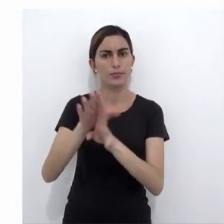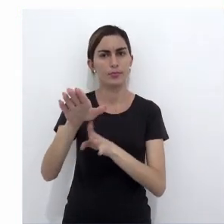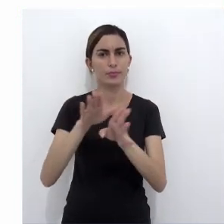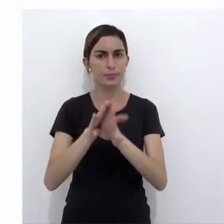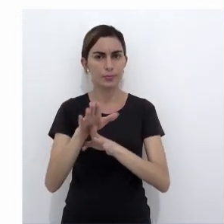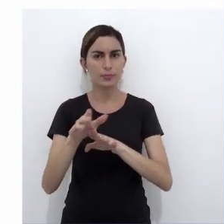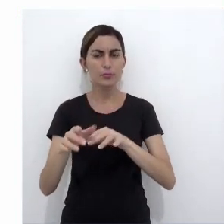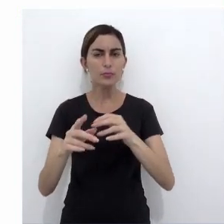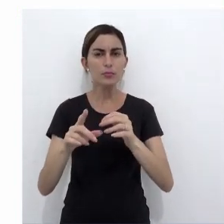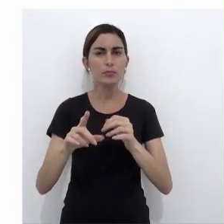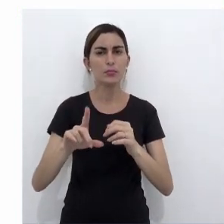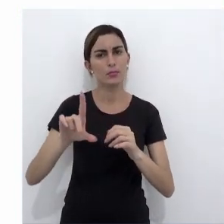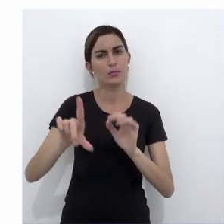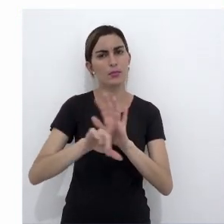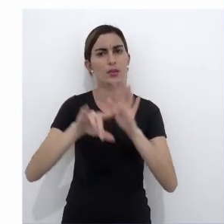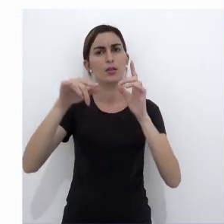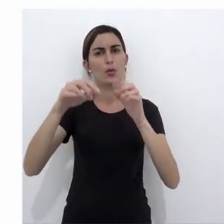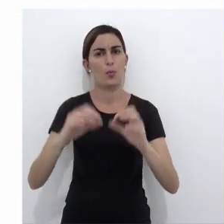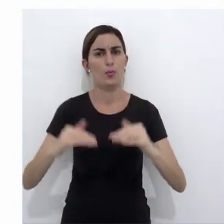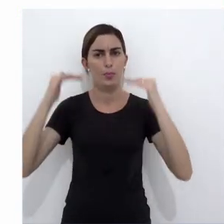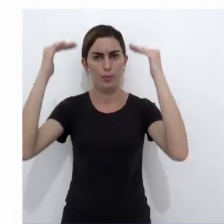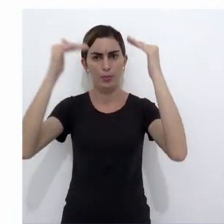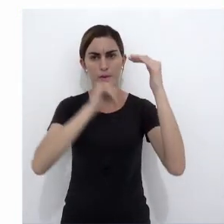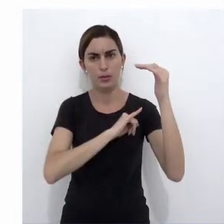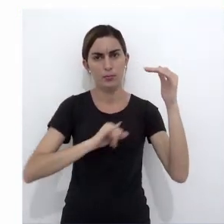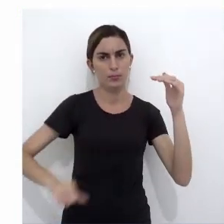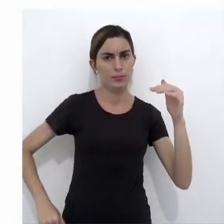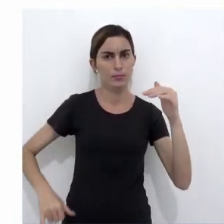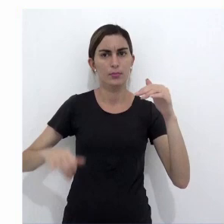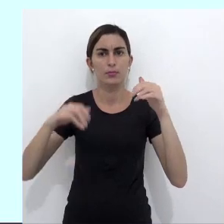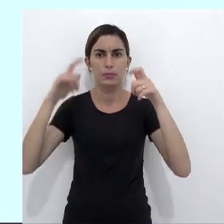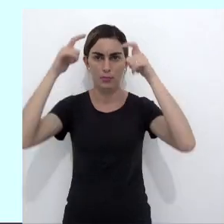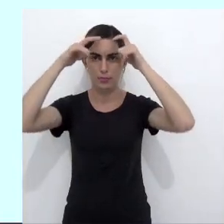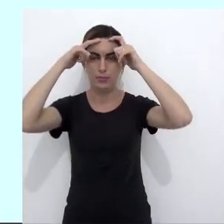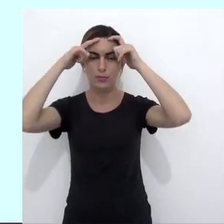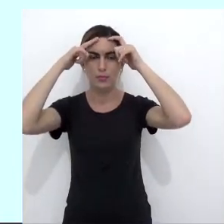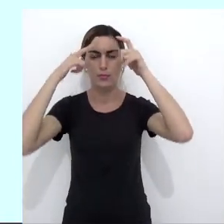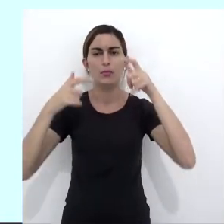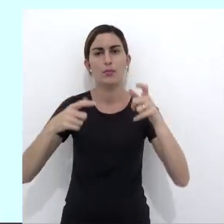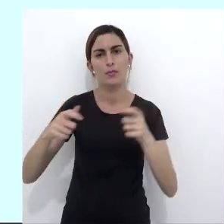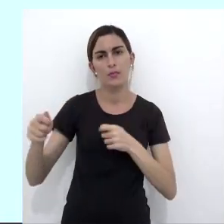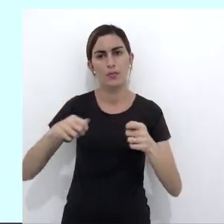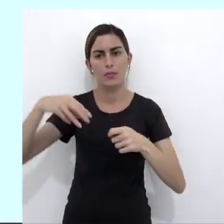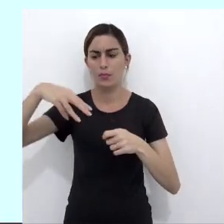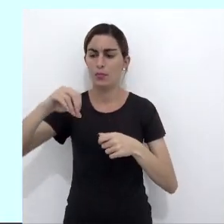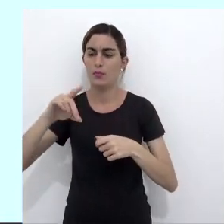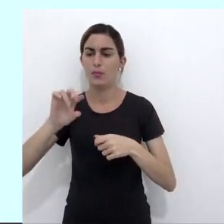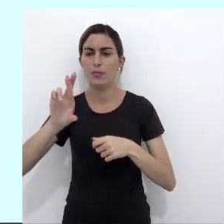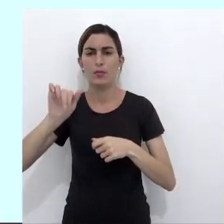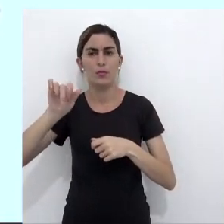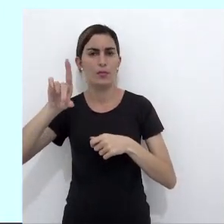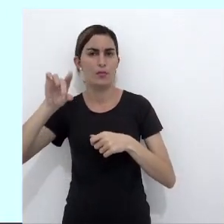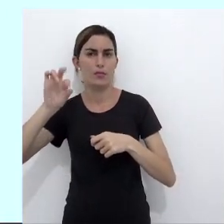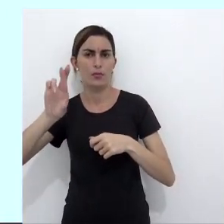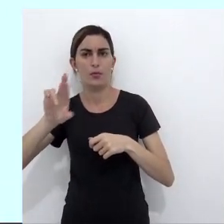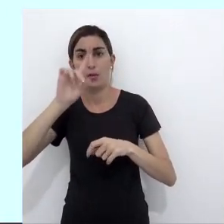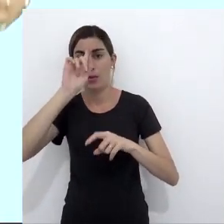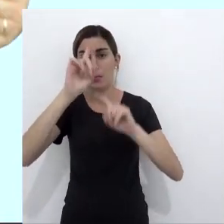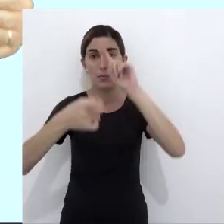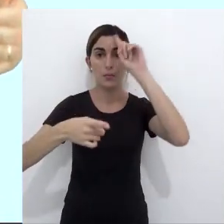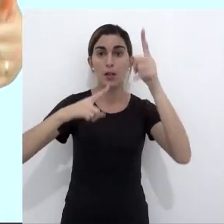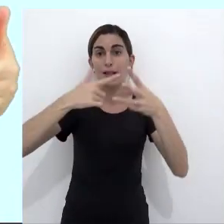e a legitimidade do poder moderador. Lembrando que esse poder moderador, ele mandava nos